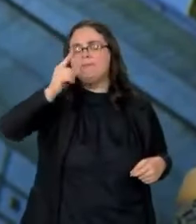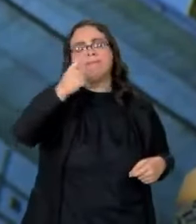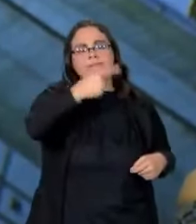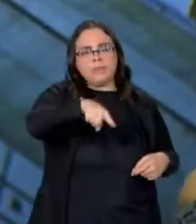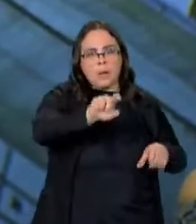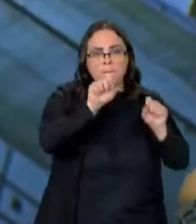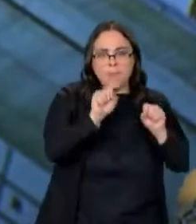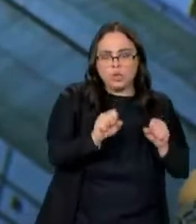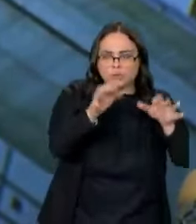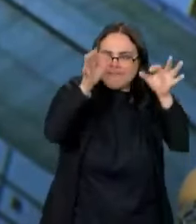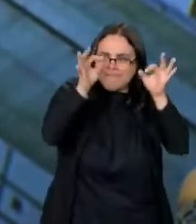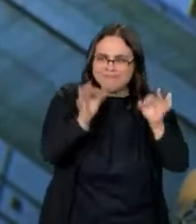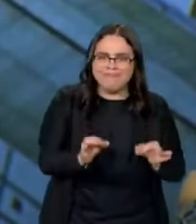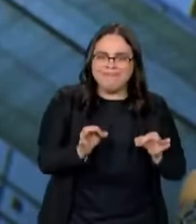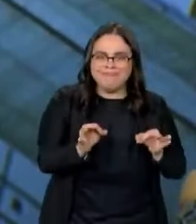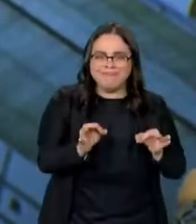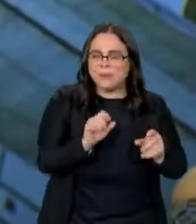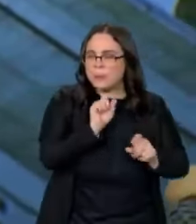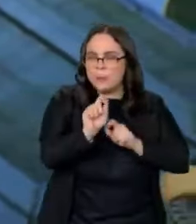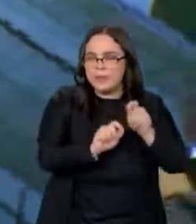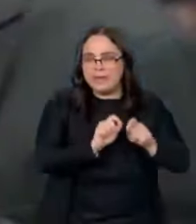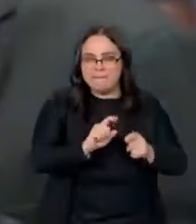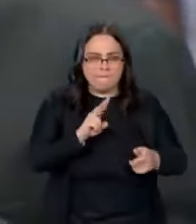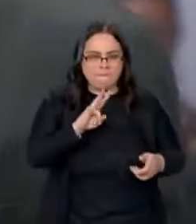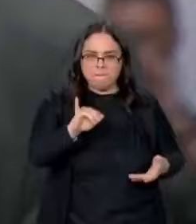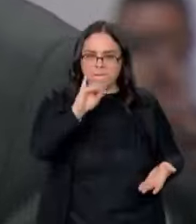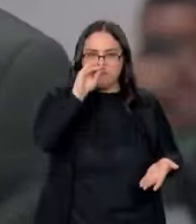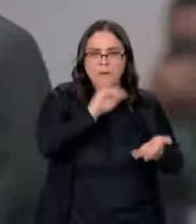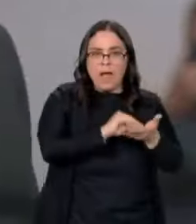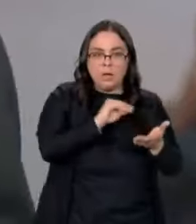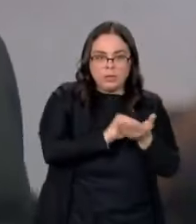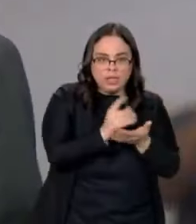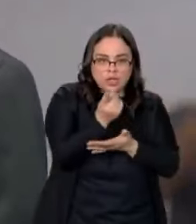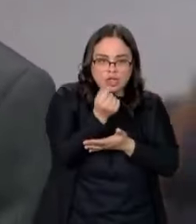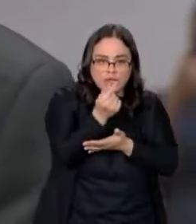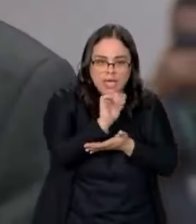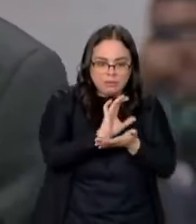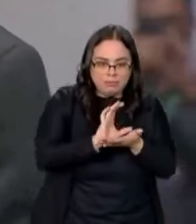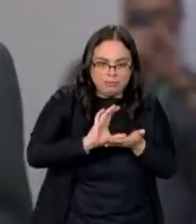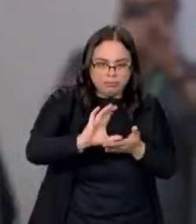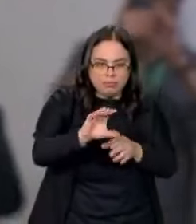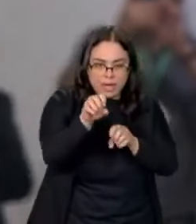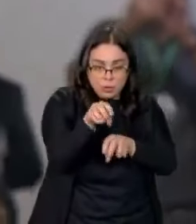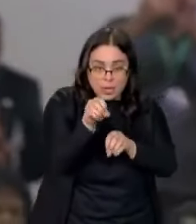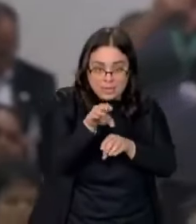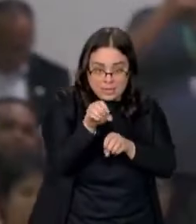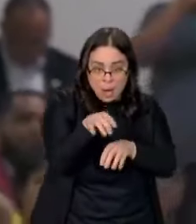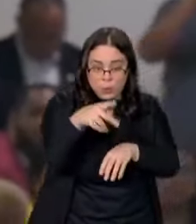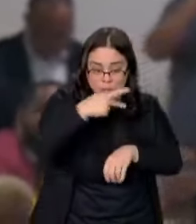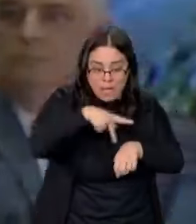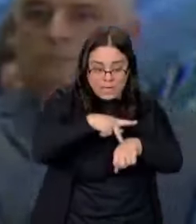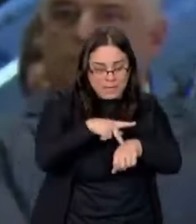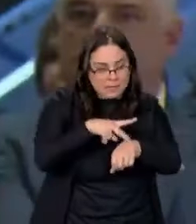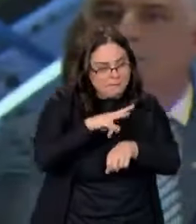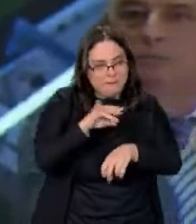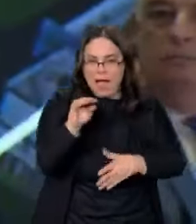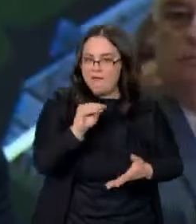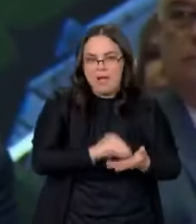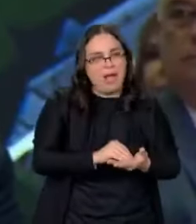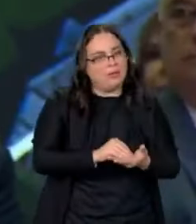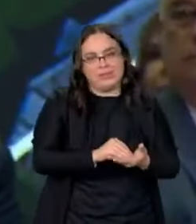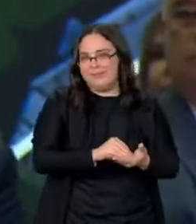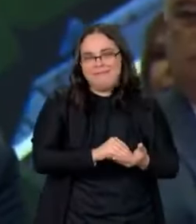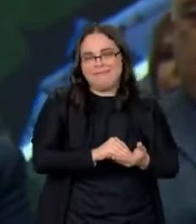podem ter certeza. Não faltará dinheiro para a educação nesse país. Não faltará dinheiro,